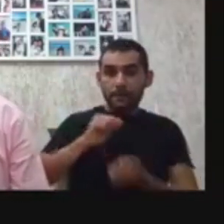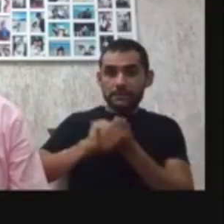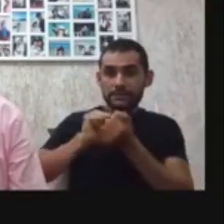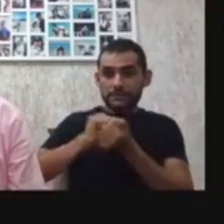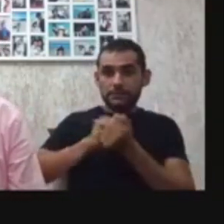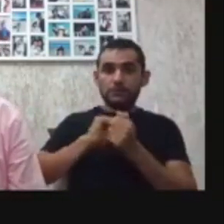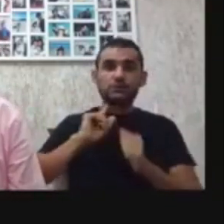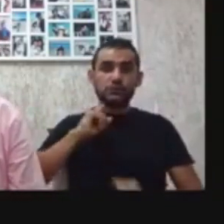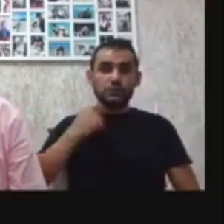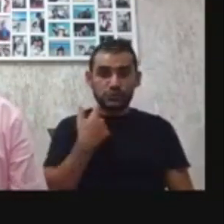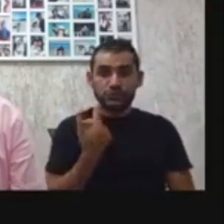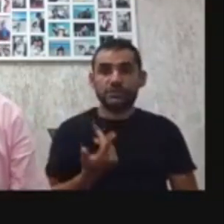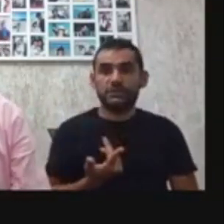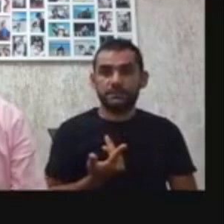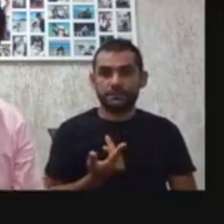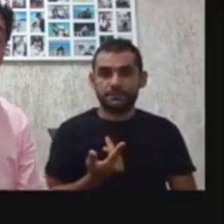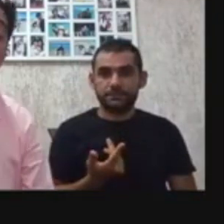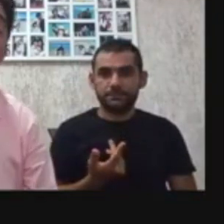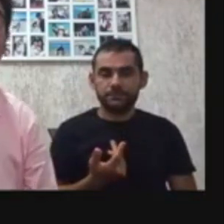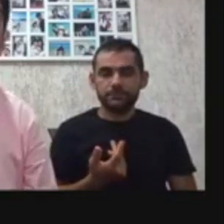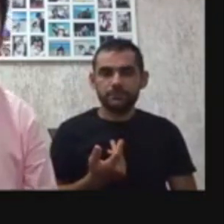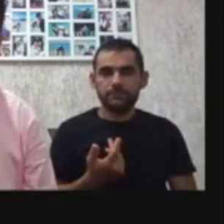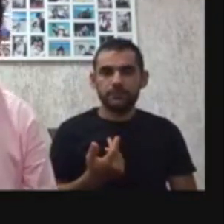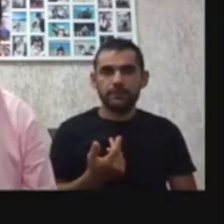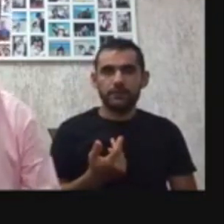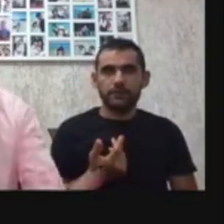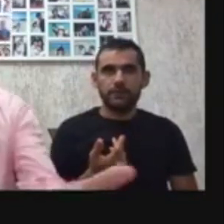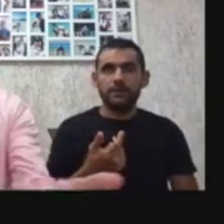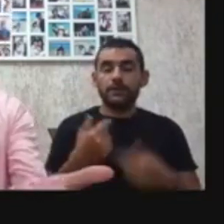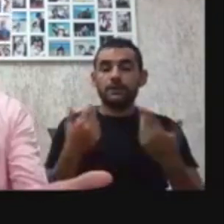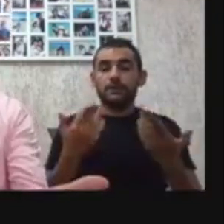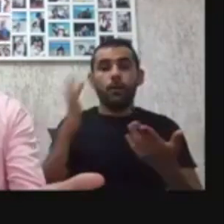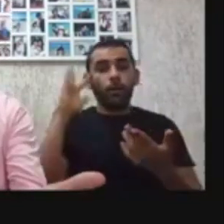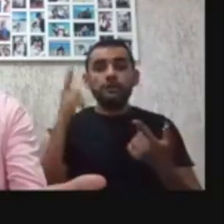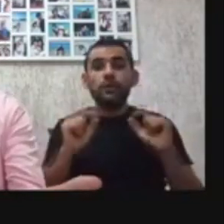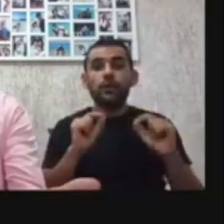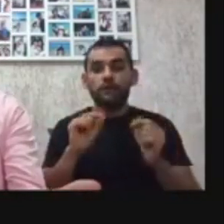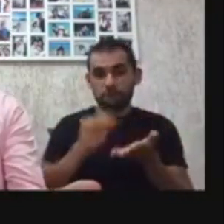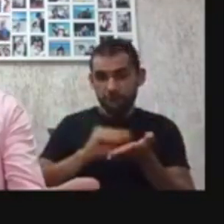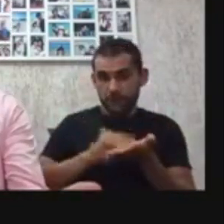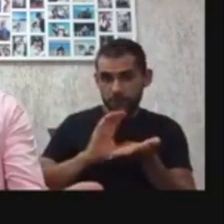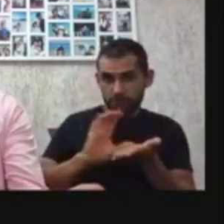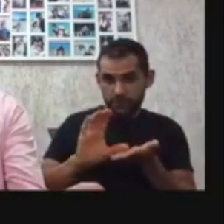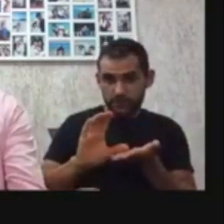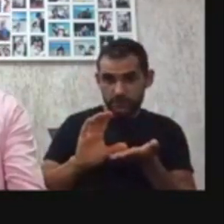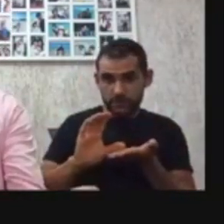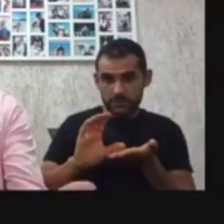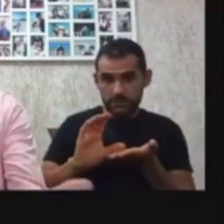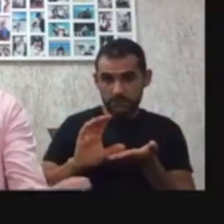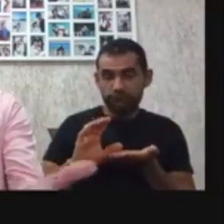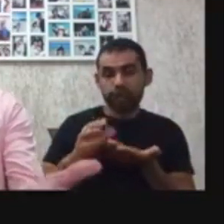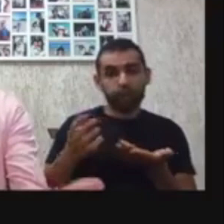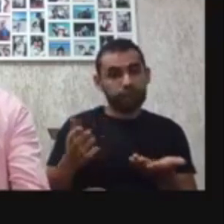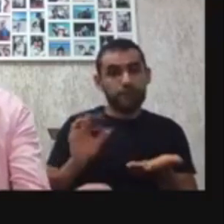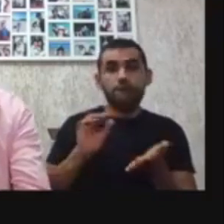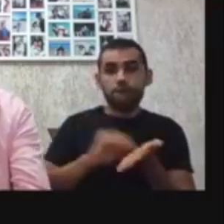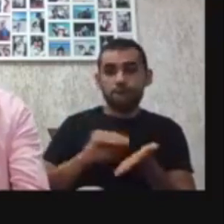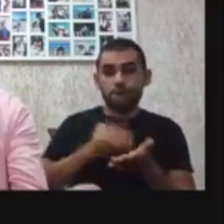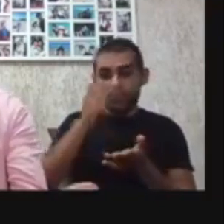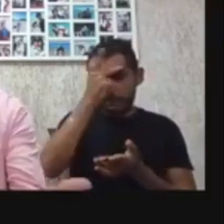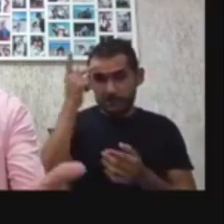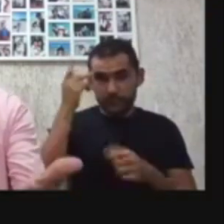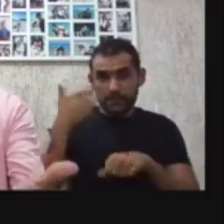demais, tem que jogar fora, sabe? Então, tem que saber o que tá acontecendo lá. Falta investimento, você entendeu? Falta